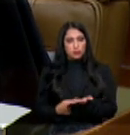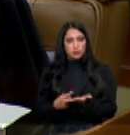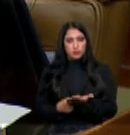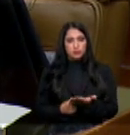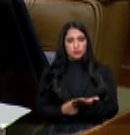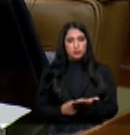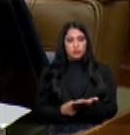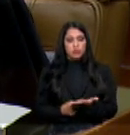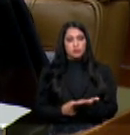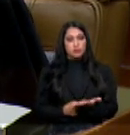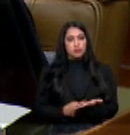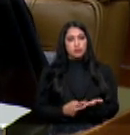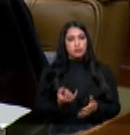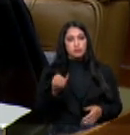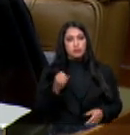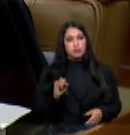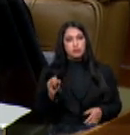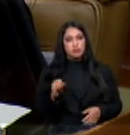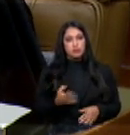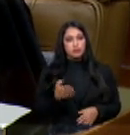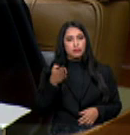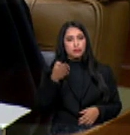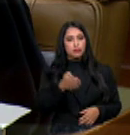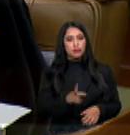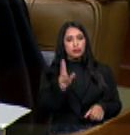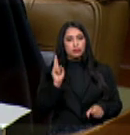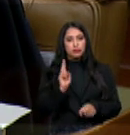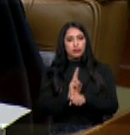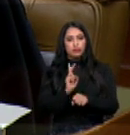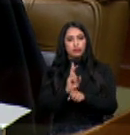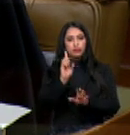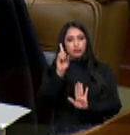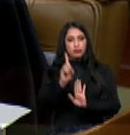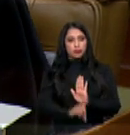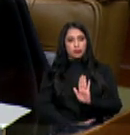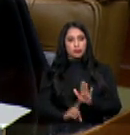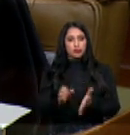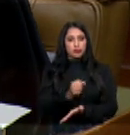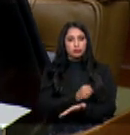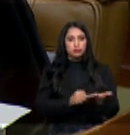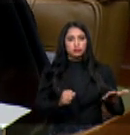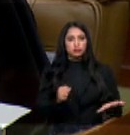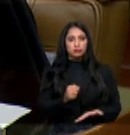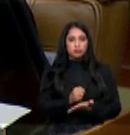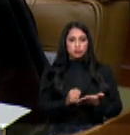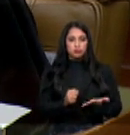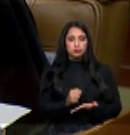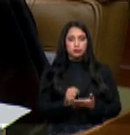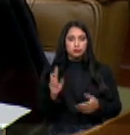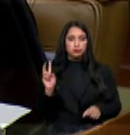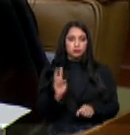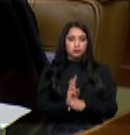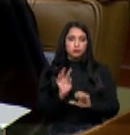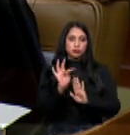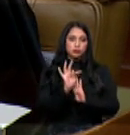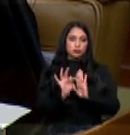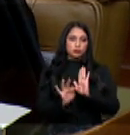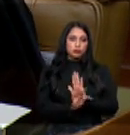que se direcionam a proteger direitos fundamentais que estão abrigados no texto